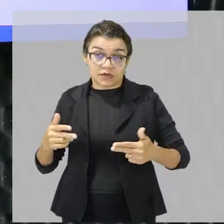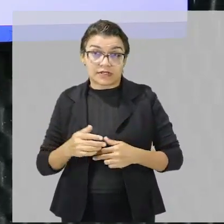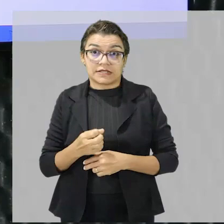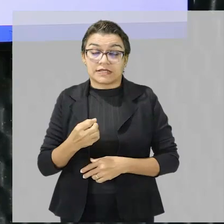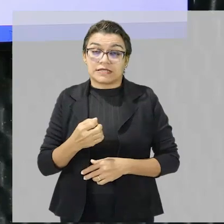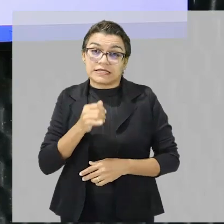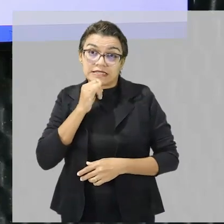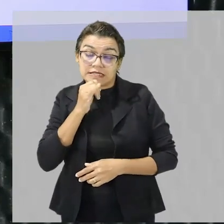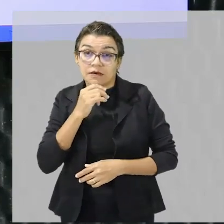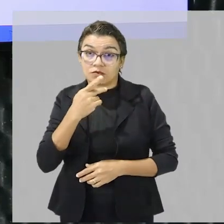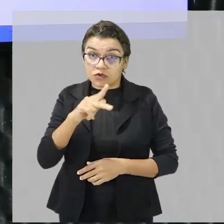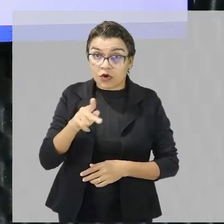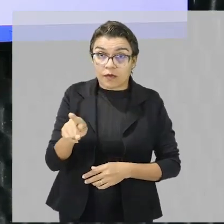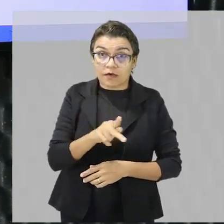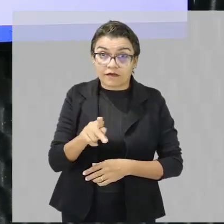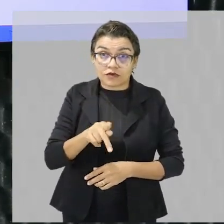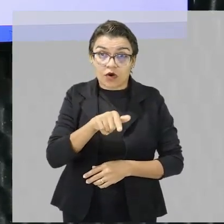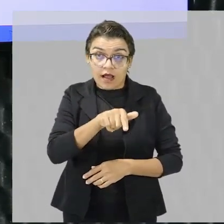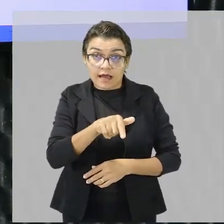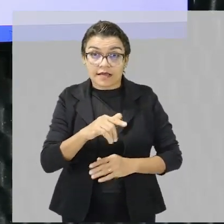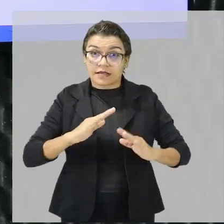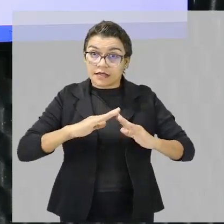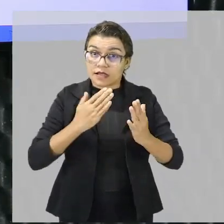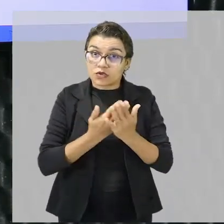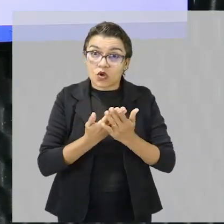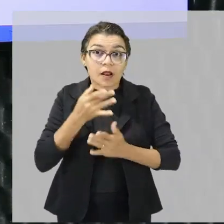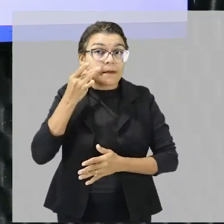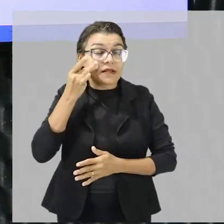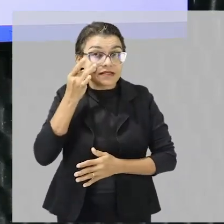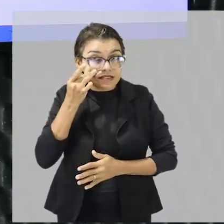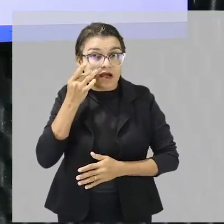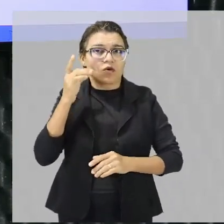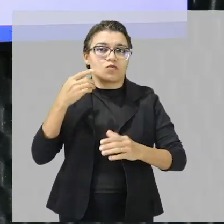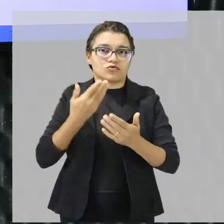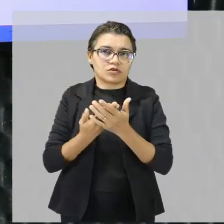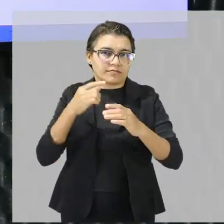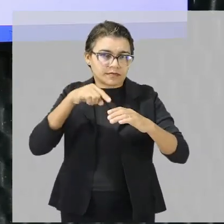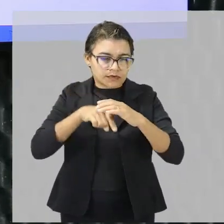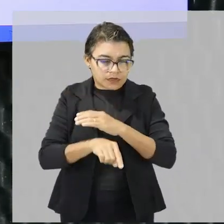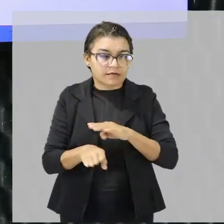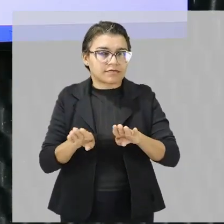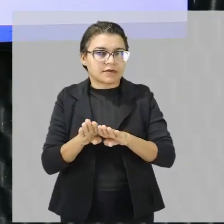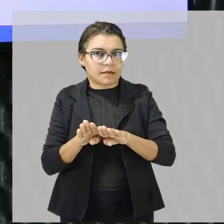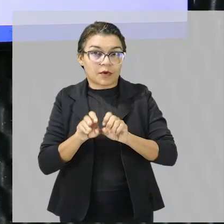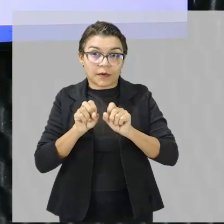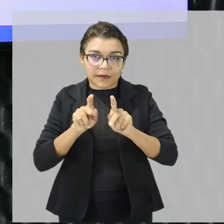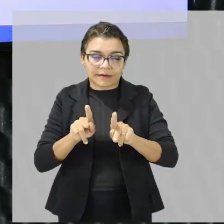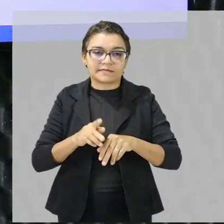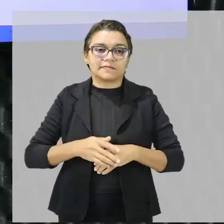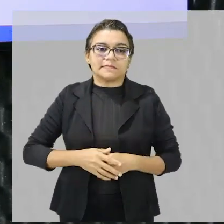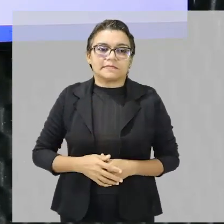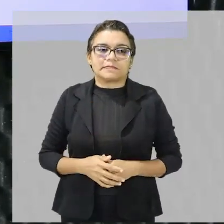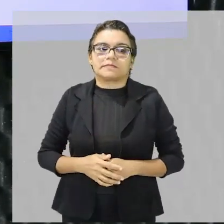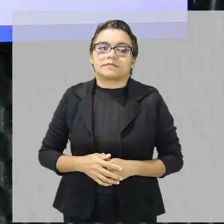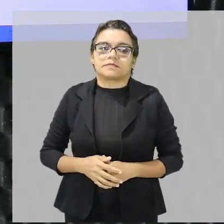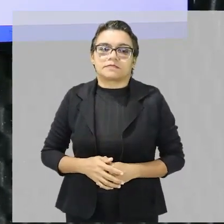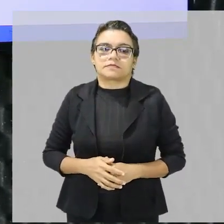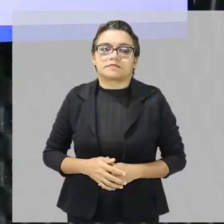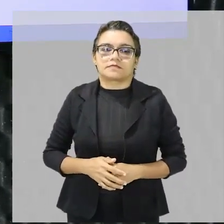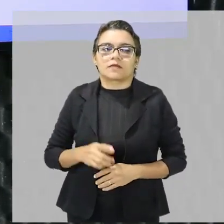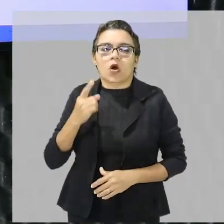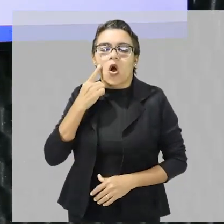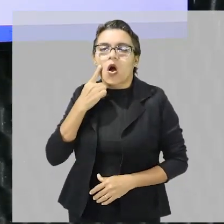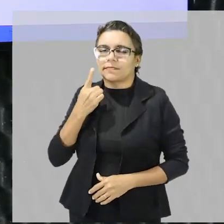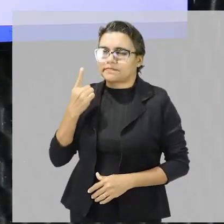professor presencial vai aprofundar muito mais isso, eu tenho absoluta certeza, correto? Então, olha só. Vi